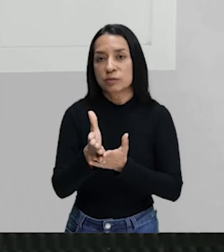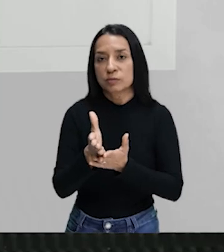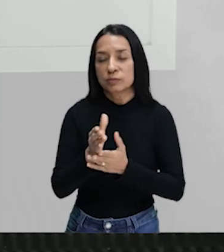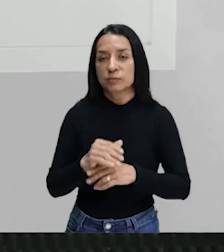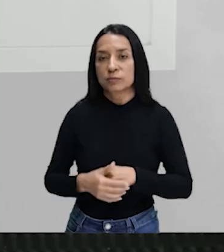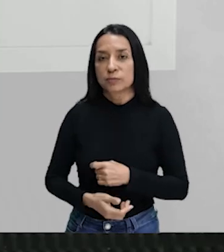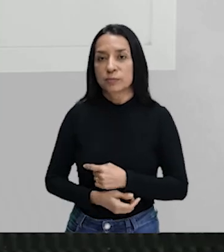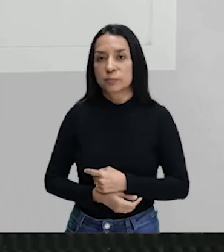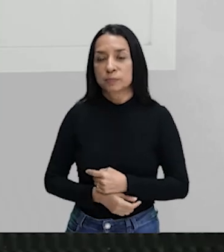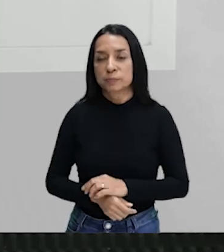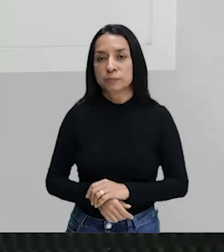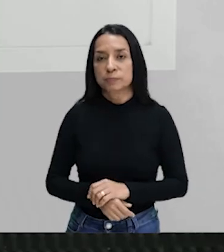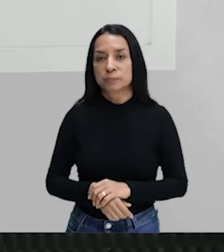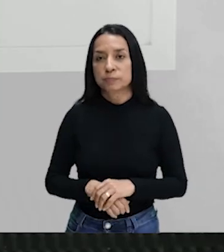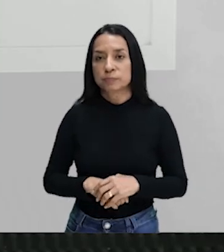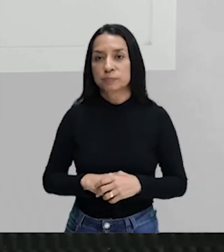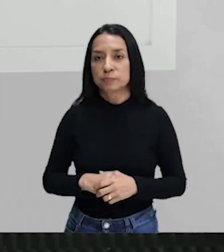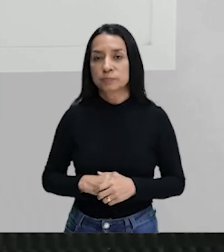olha, então aqui, ó,